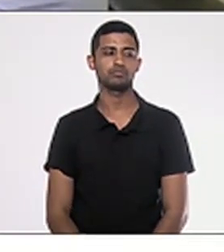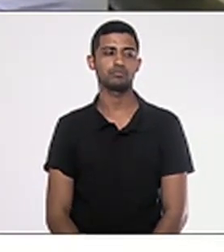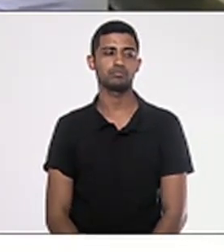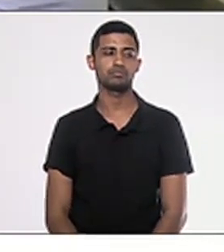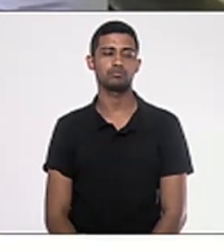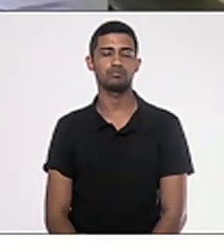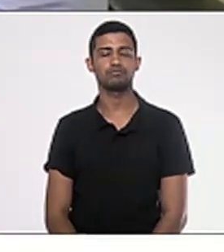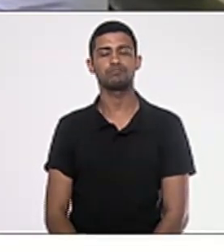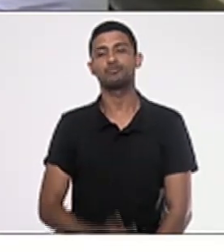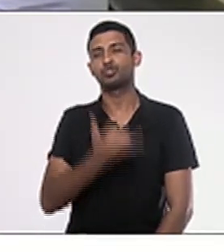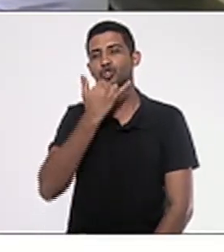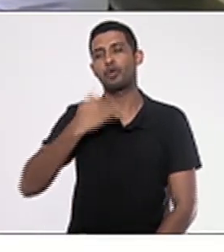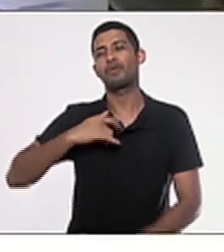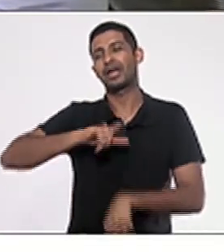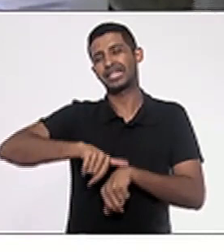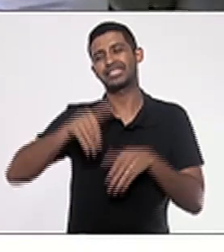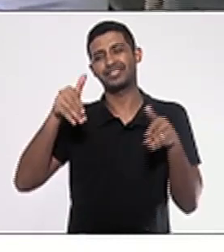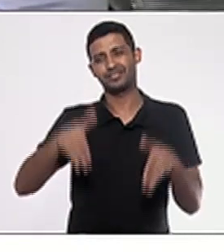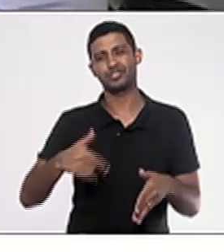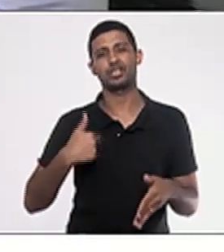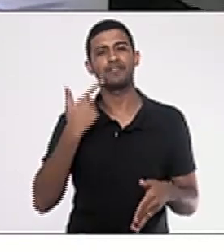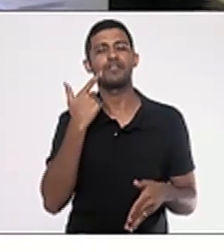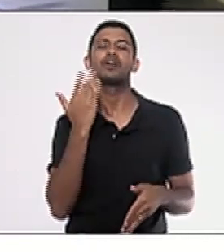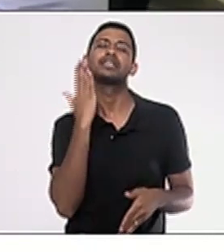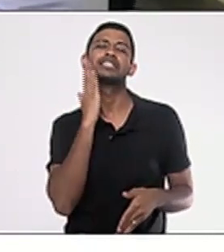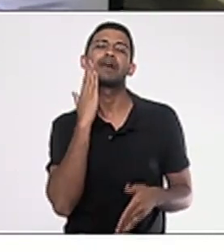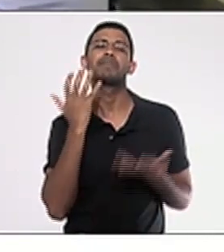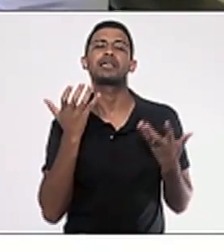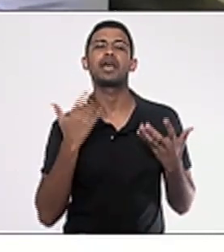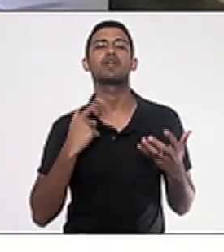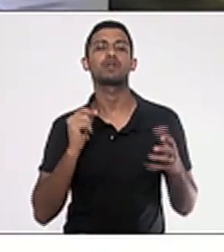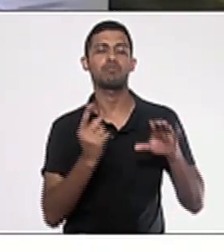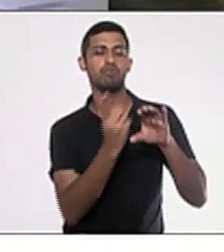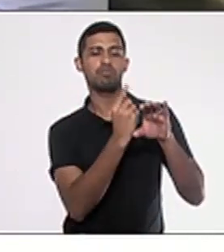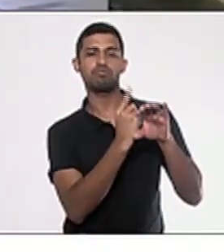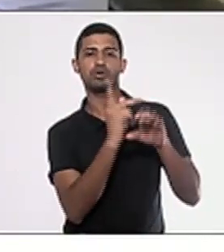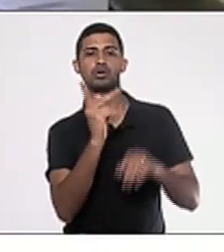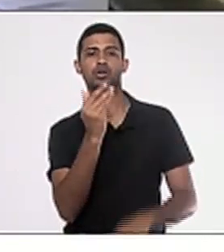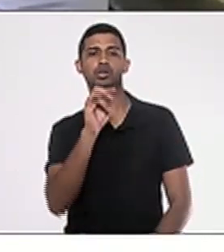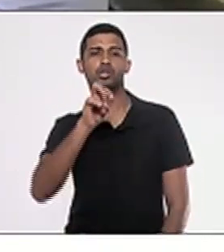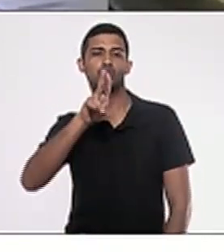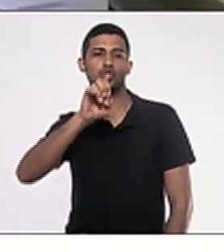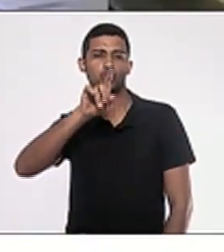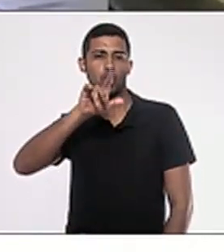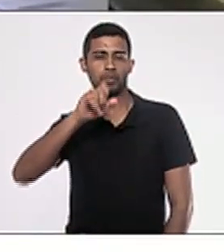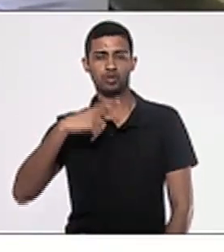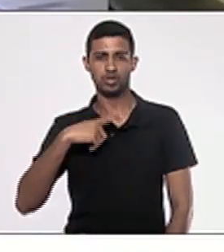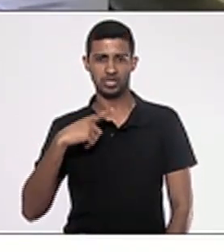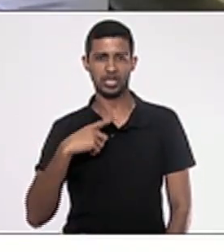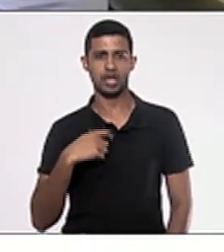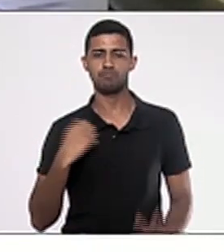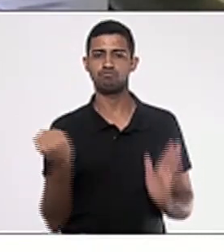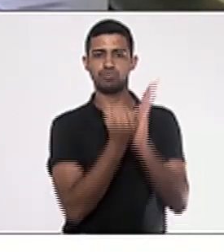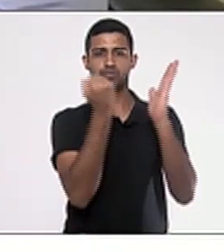pouco atrasado, se esse hidrômetro ele é atestado pelo IPEM.